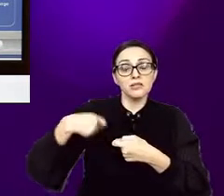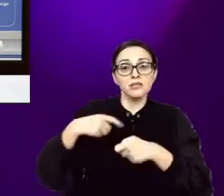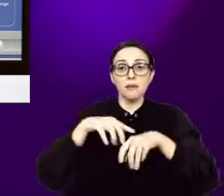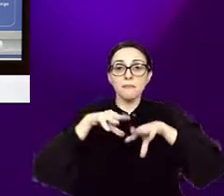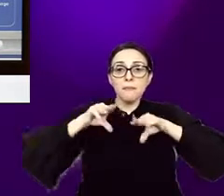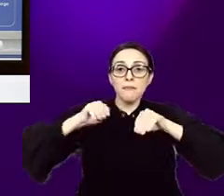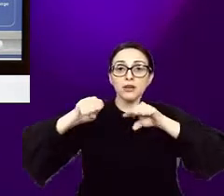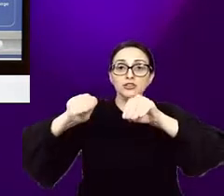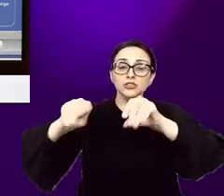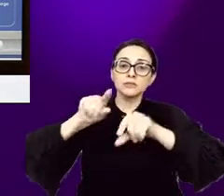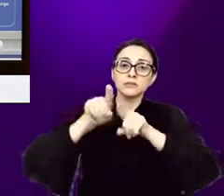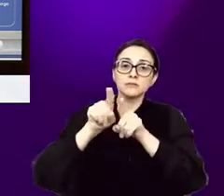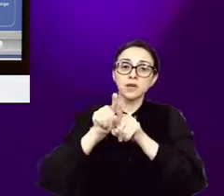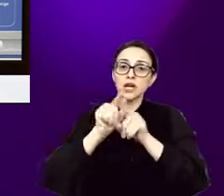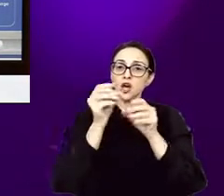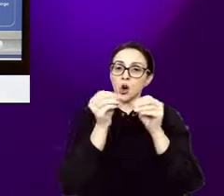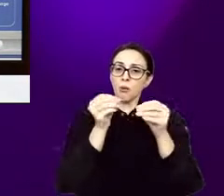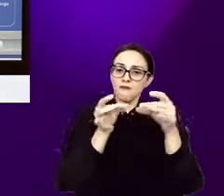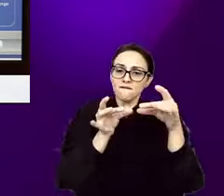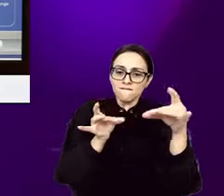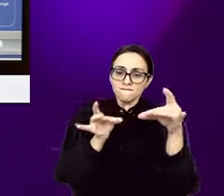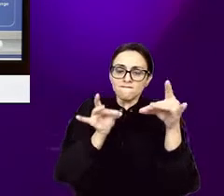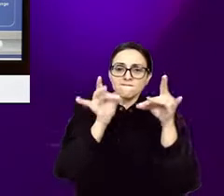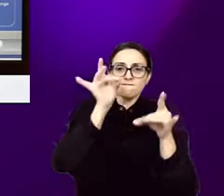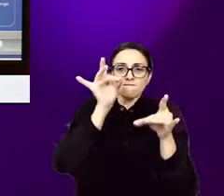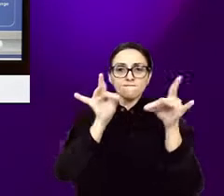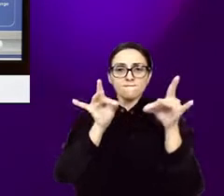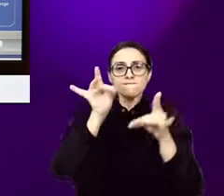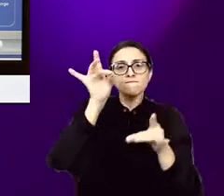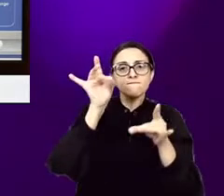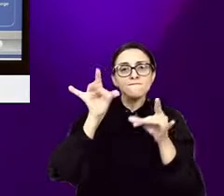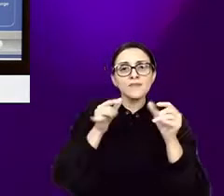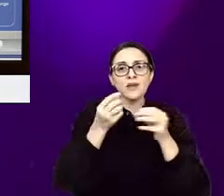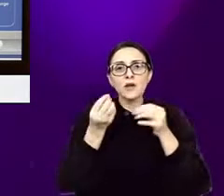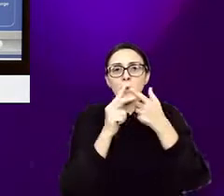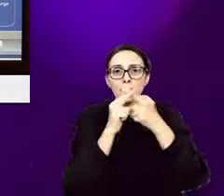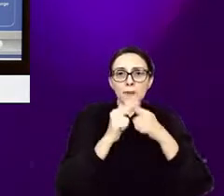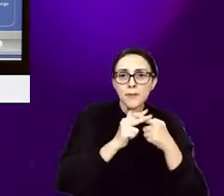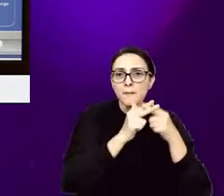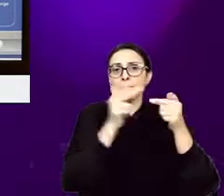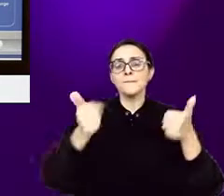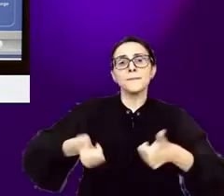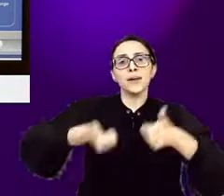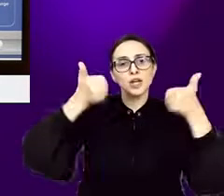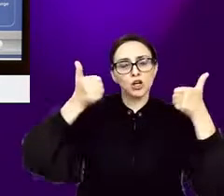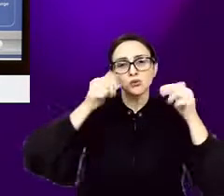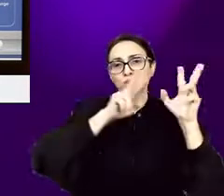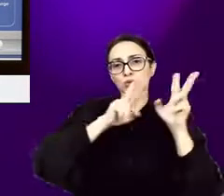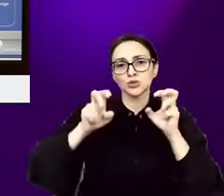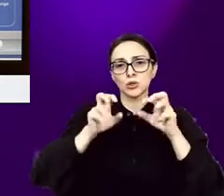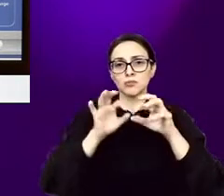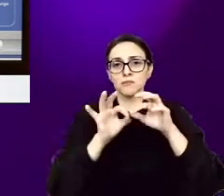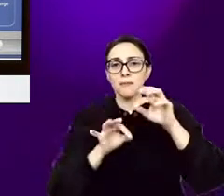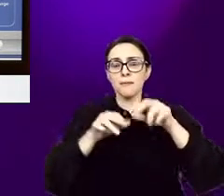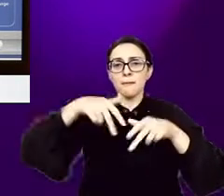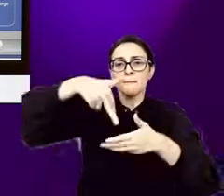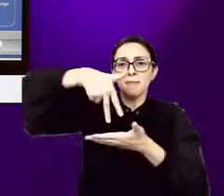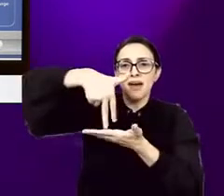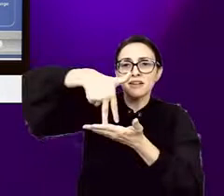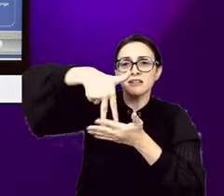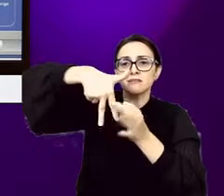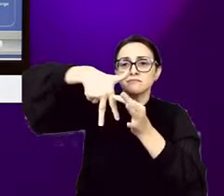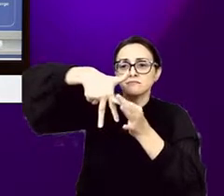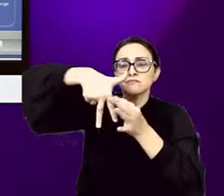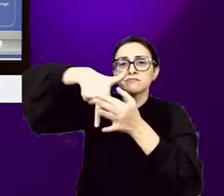mexer com a posição dos implantes, vai chegar àquilo que ele considera melhor em termos de comprimento de perna, offset